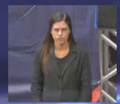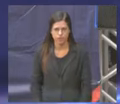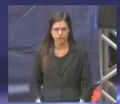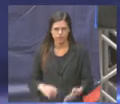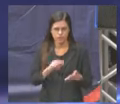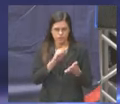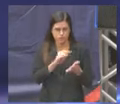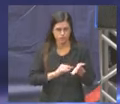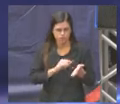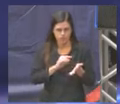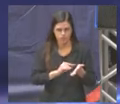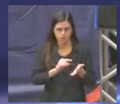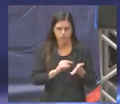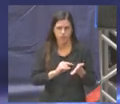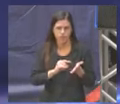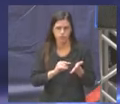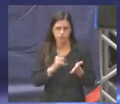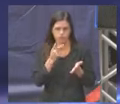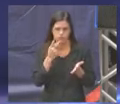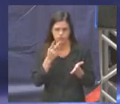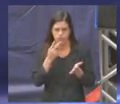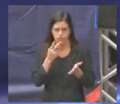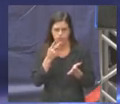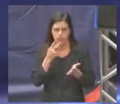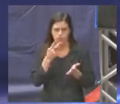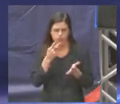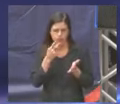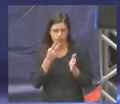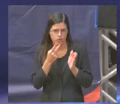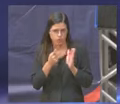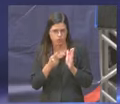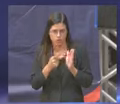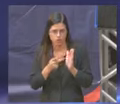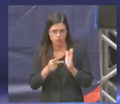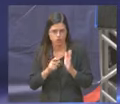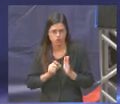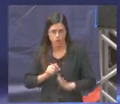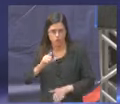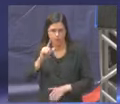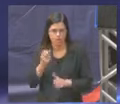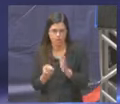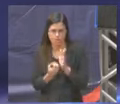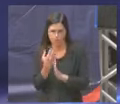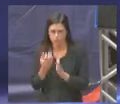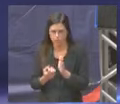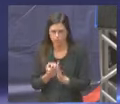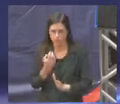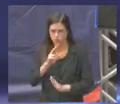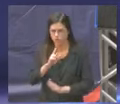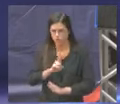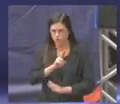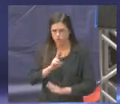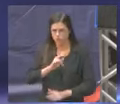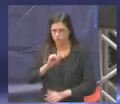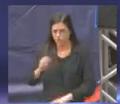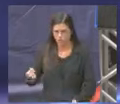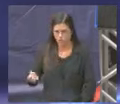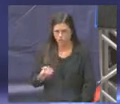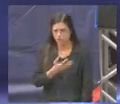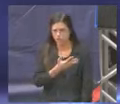documento fala em aumentar a produtividade através da inovação. Okay?